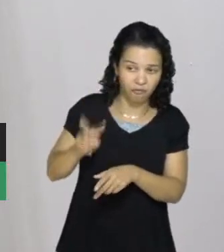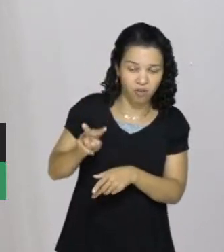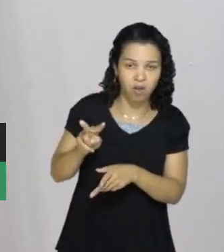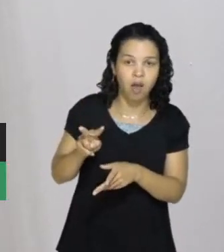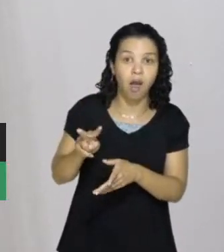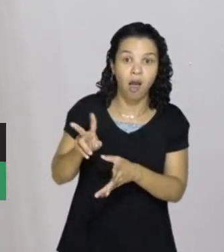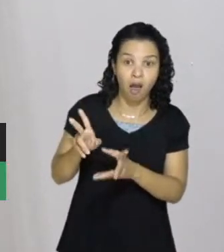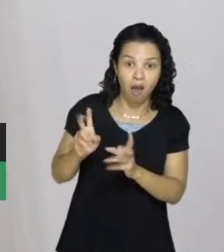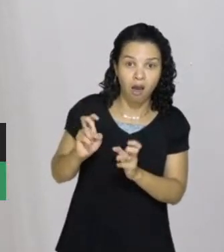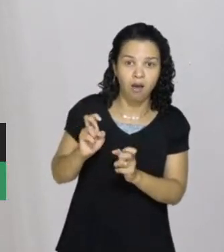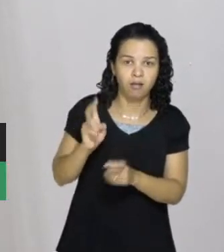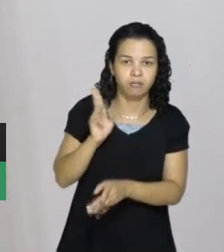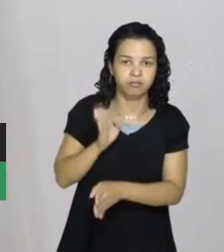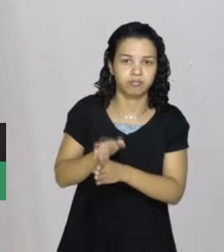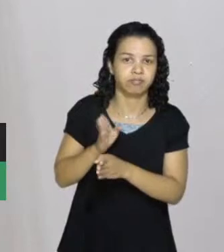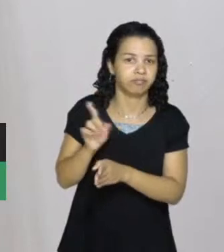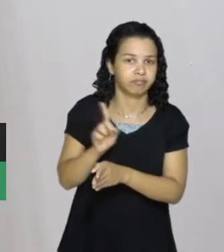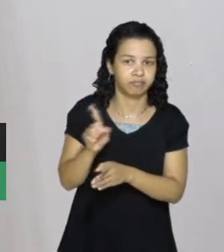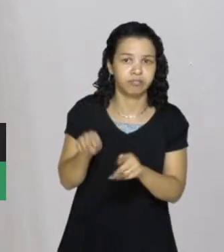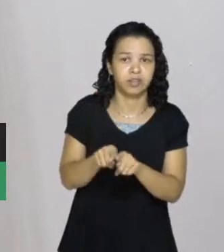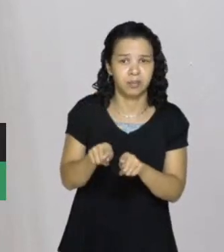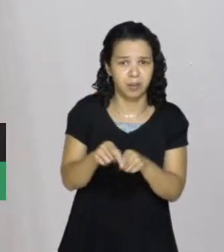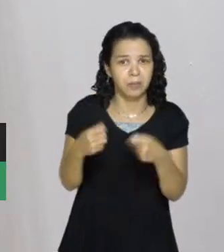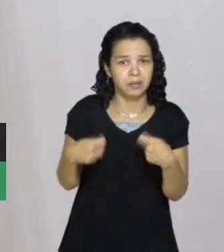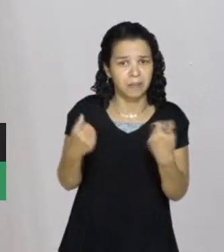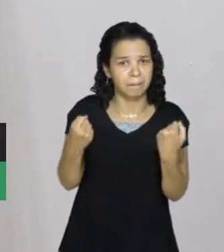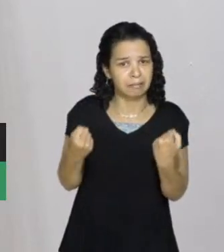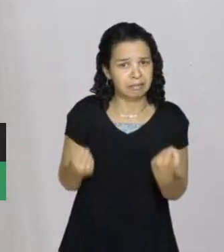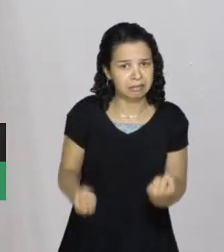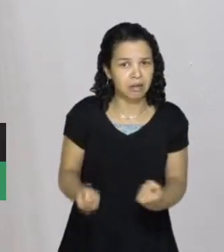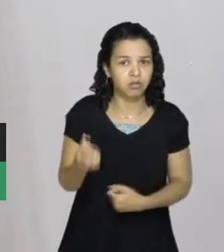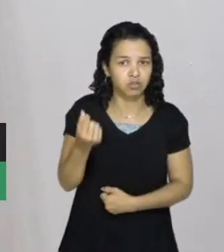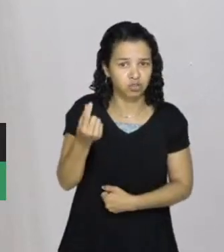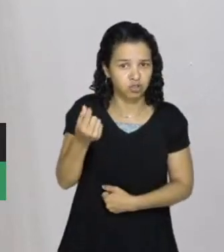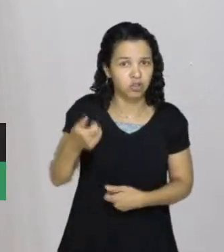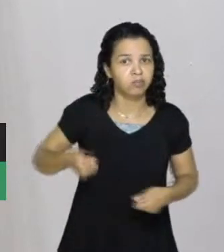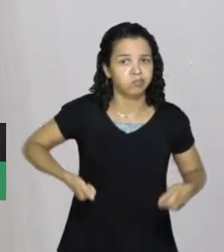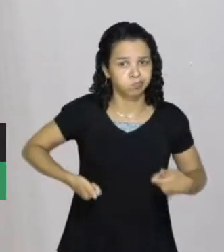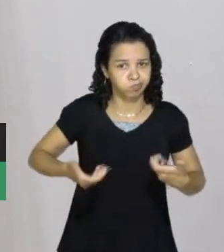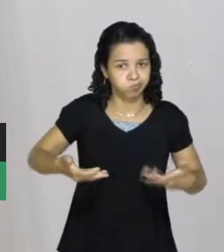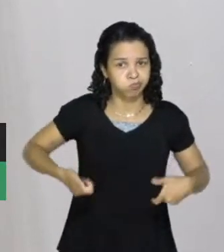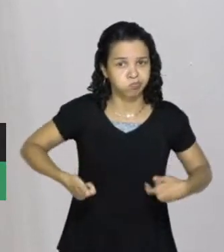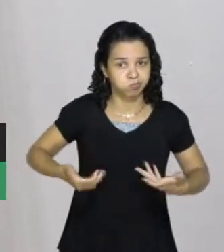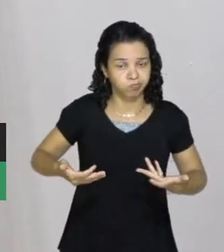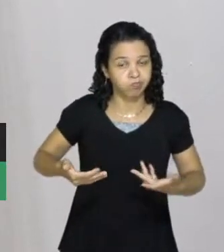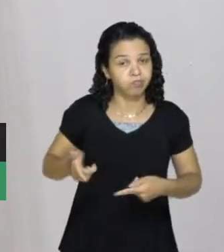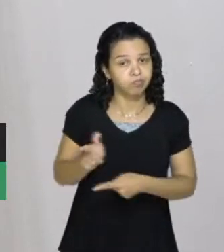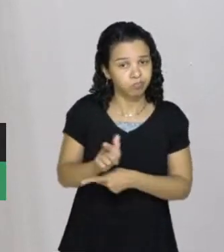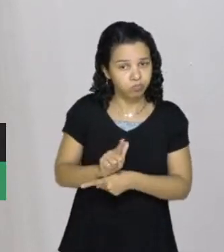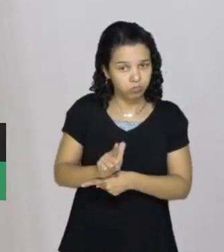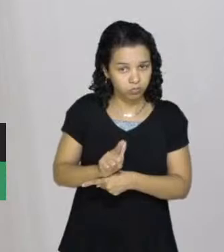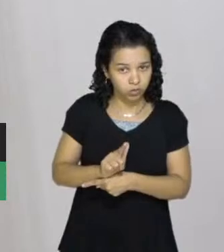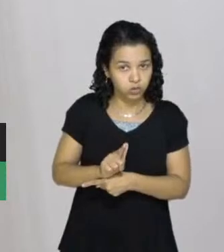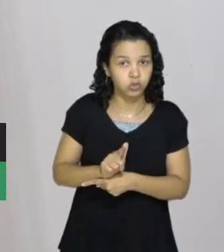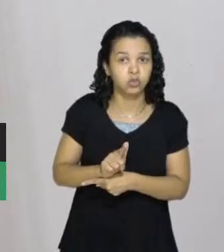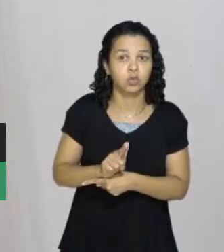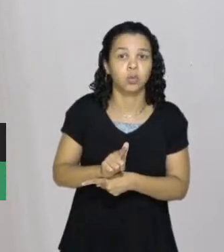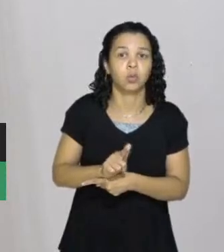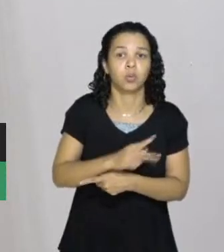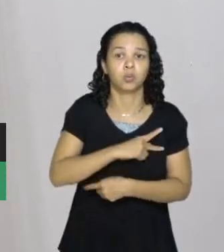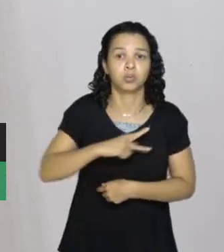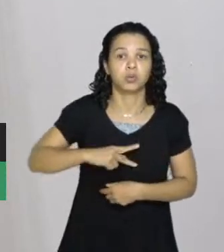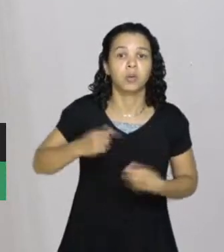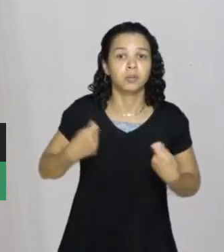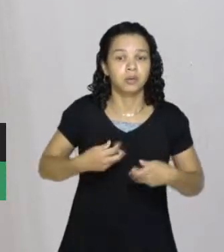investimentos pesados. mas um gestor público precisa ter a responsabilidade com o